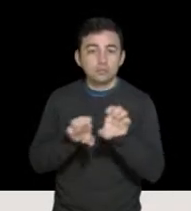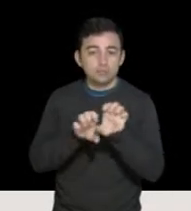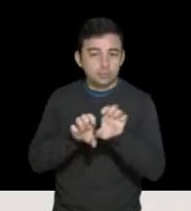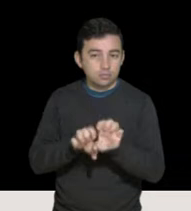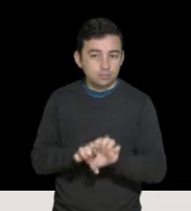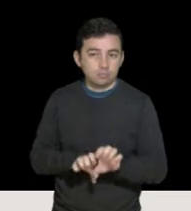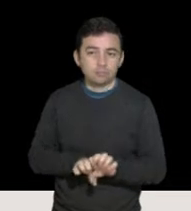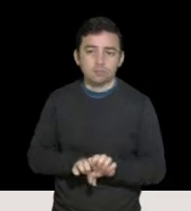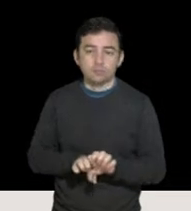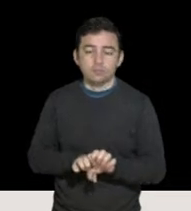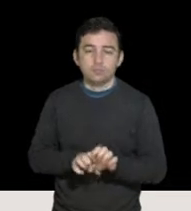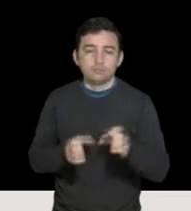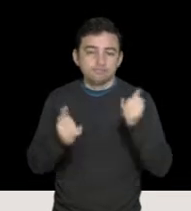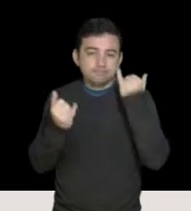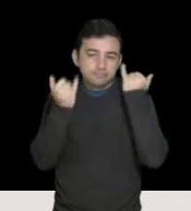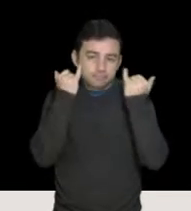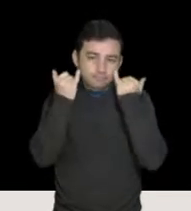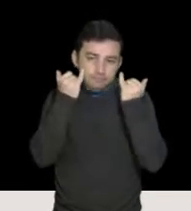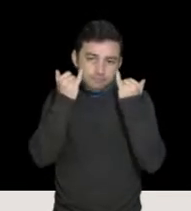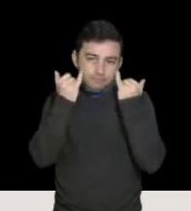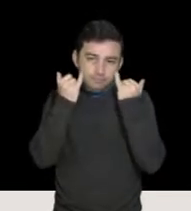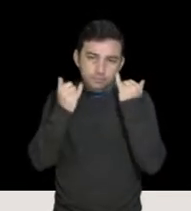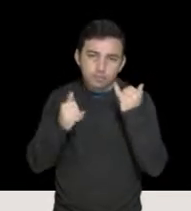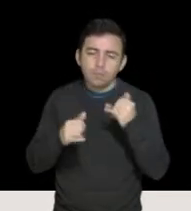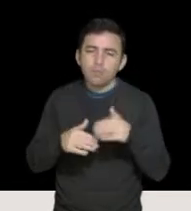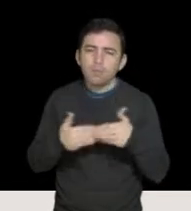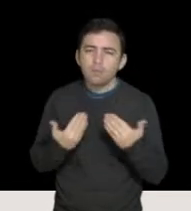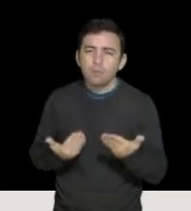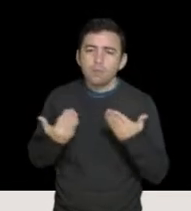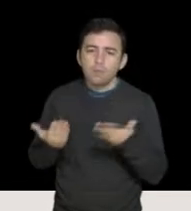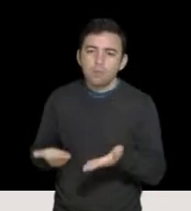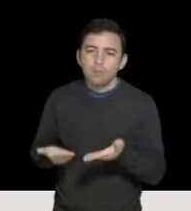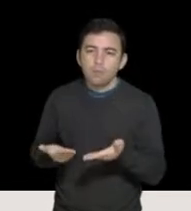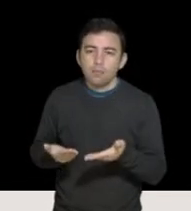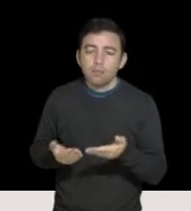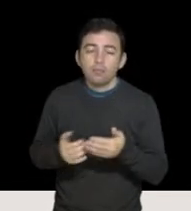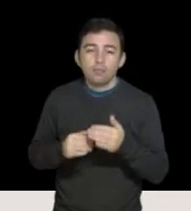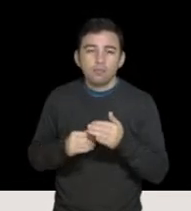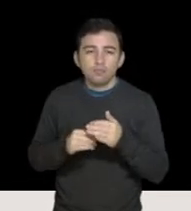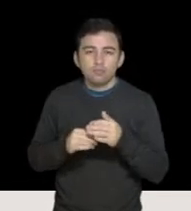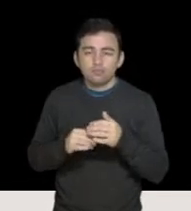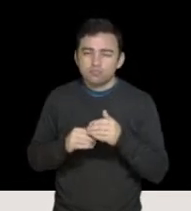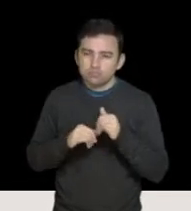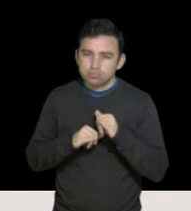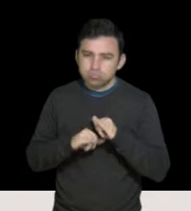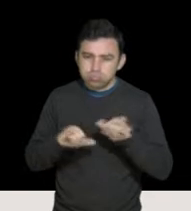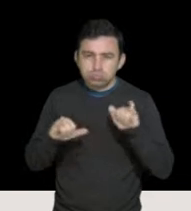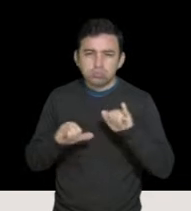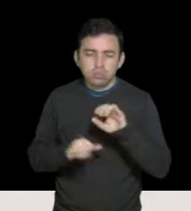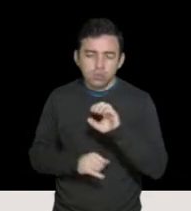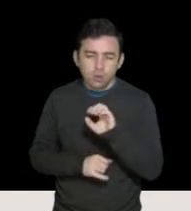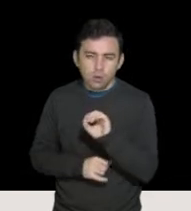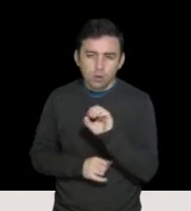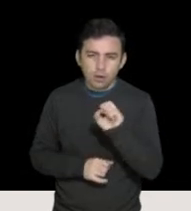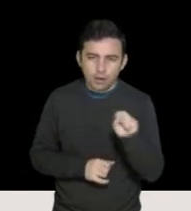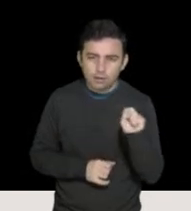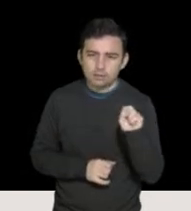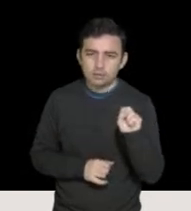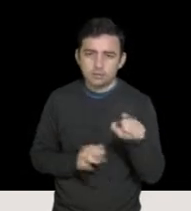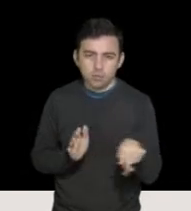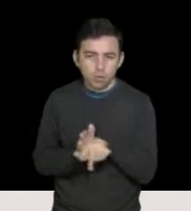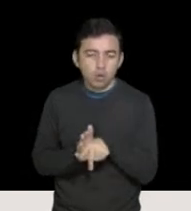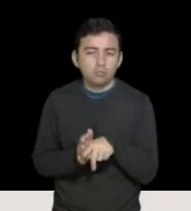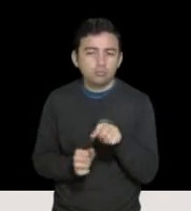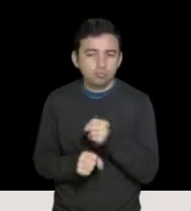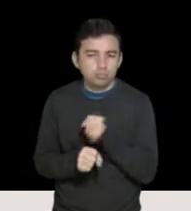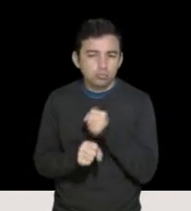Infraestrutura informações acerca da emissão de ordem de serviço da obra de